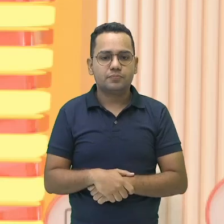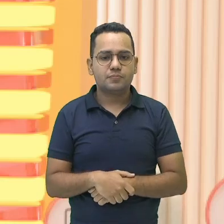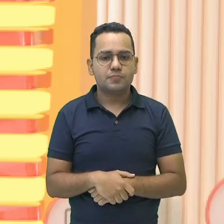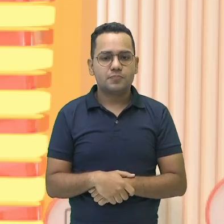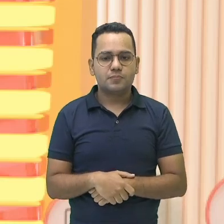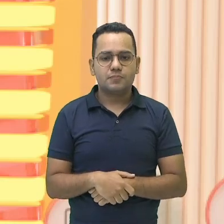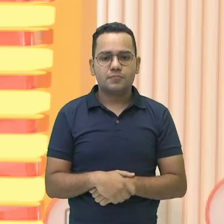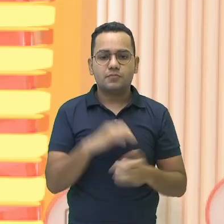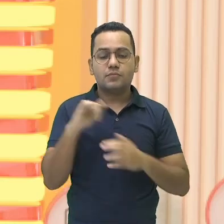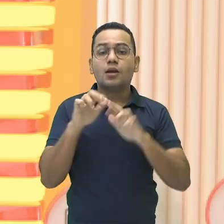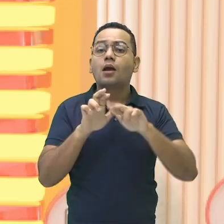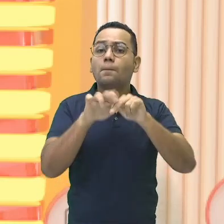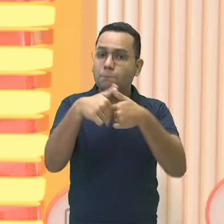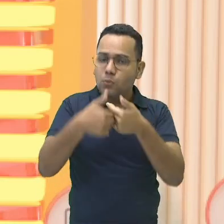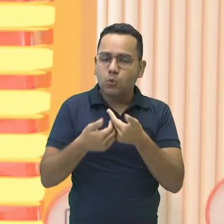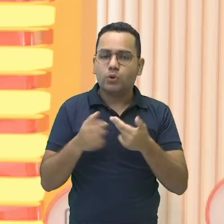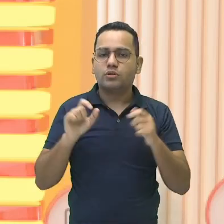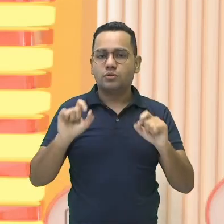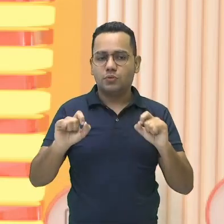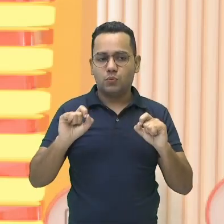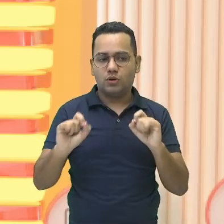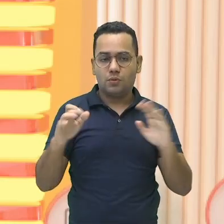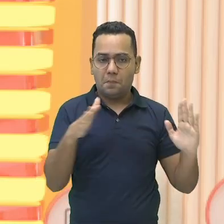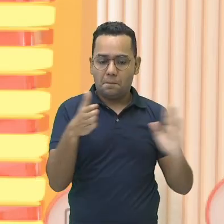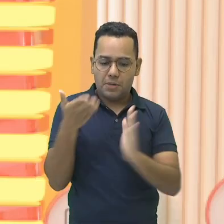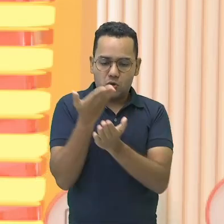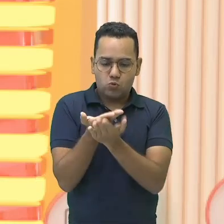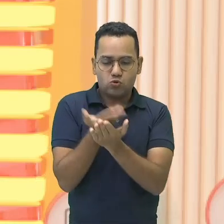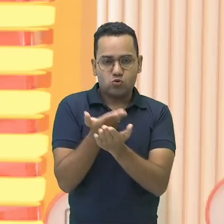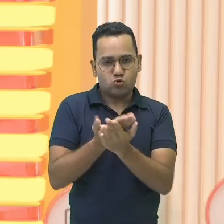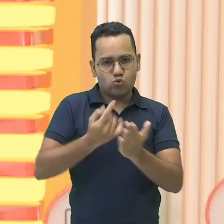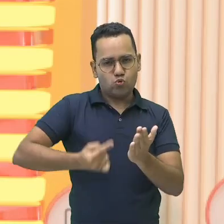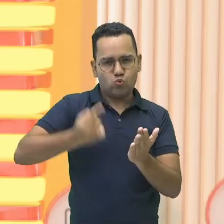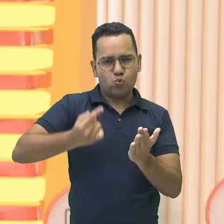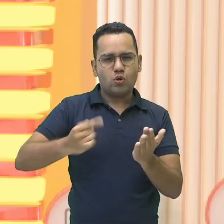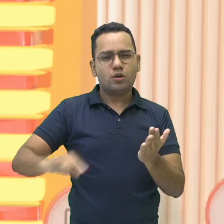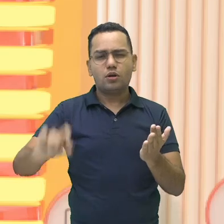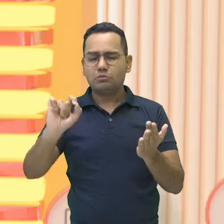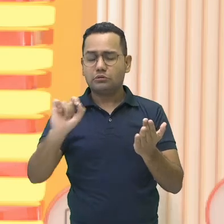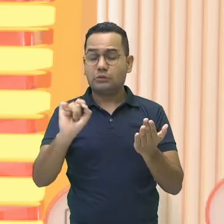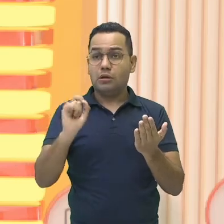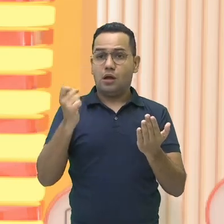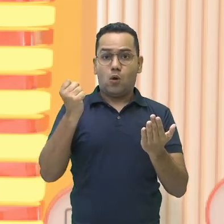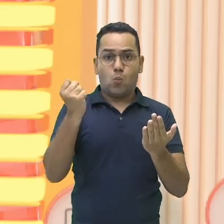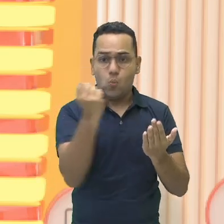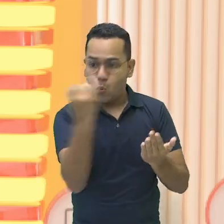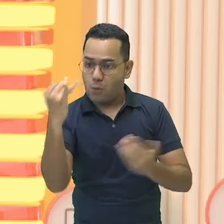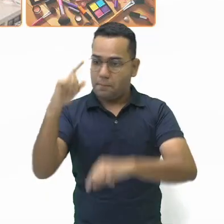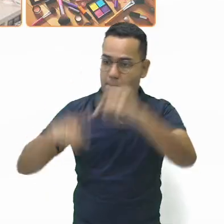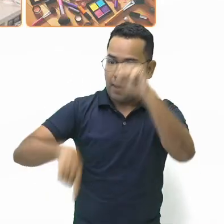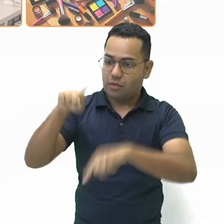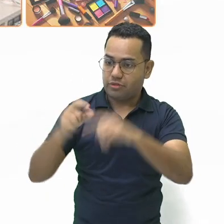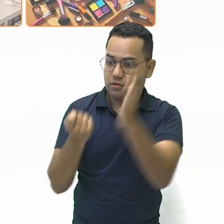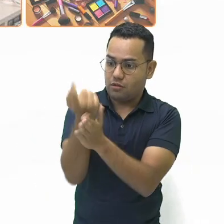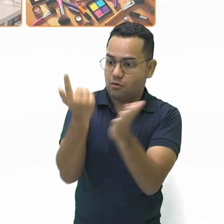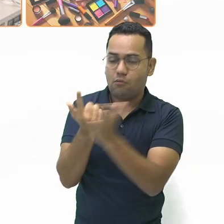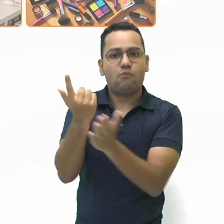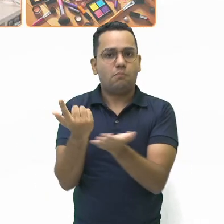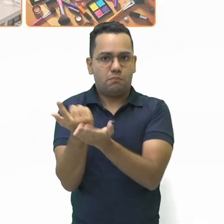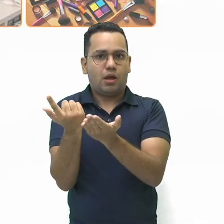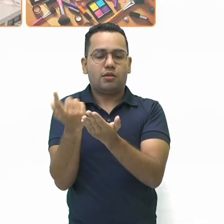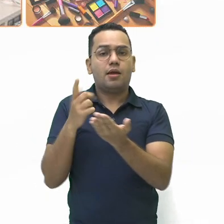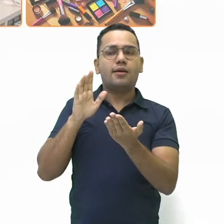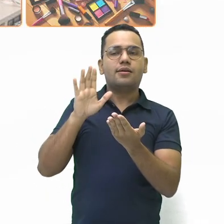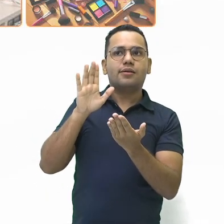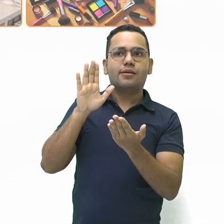nós analisamos aqui ao longo da unidade 1 foi exatamente sobre a questão do exagero de consumo, e isso que a gente vai ver nessa primeira tela, né? A